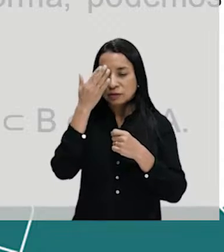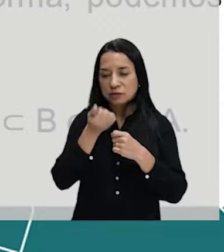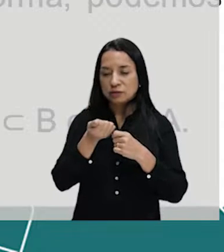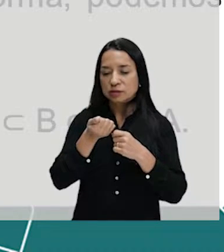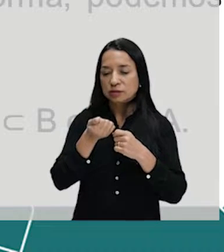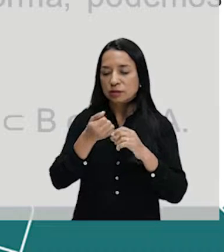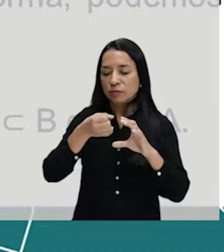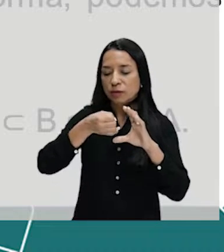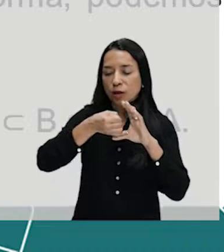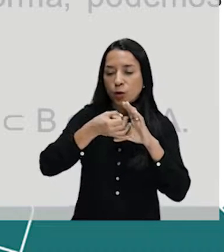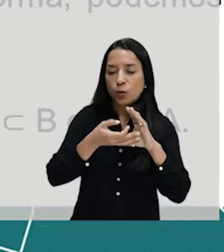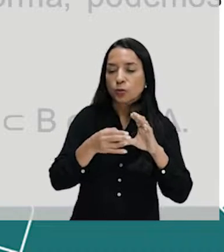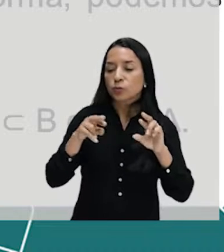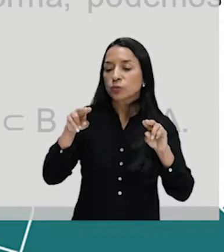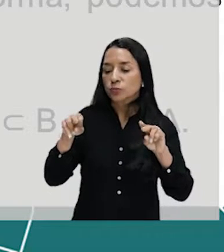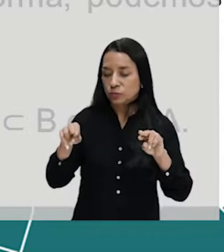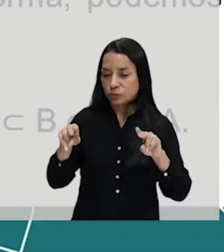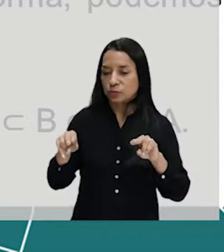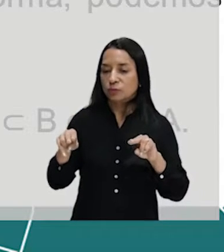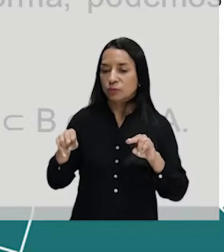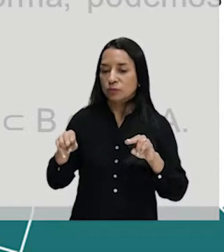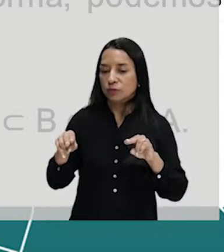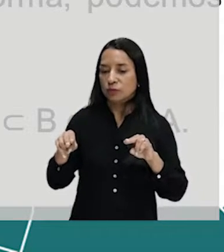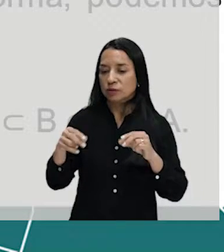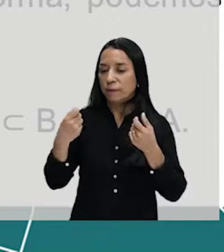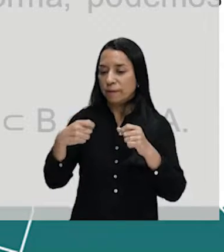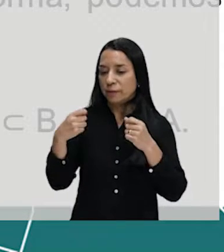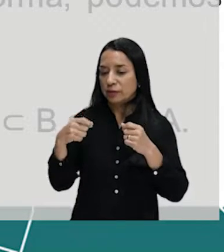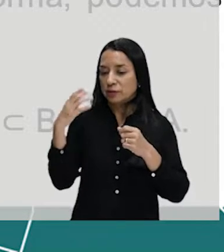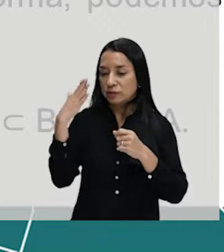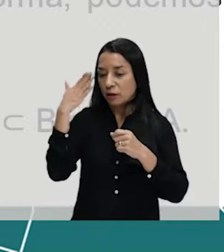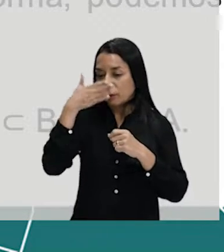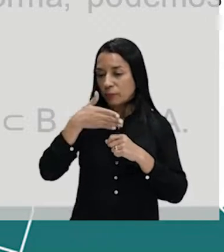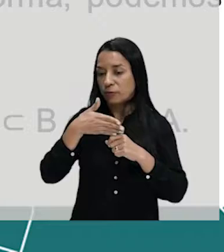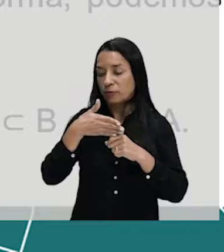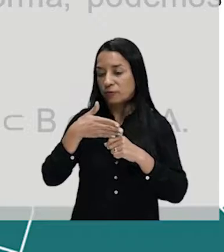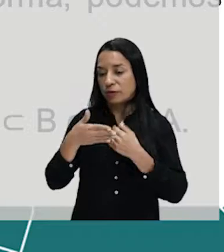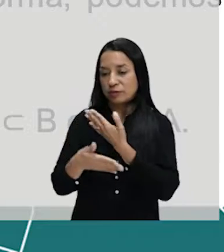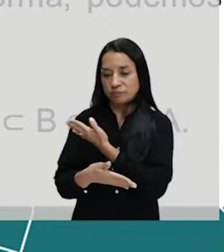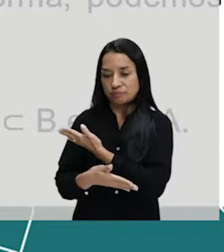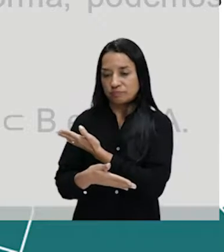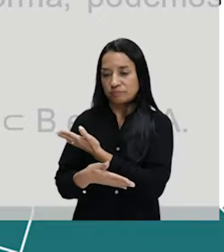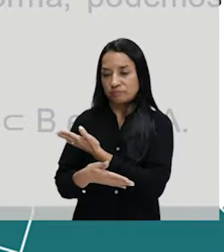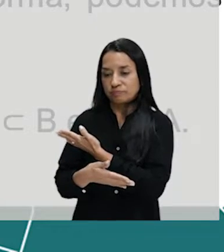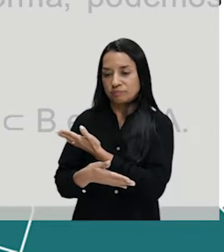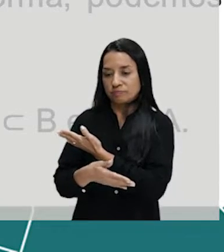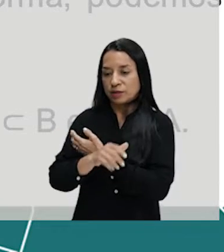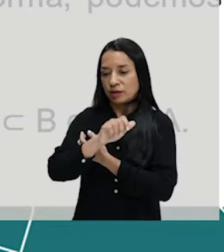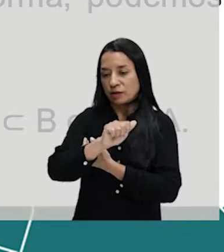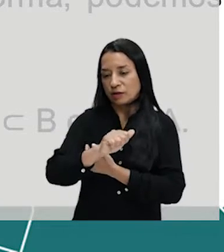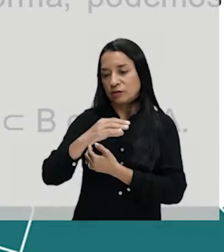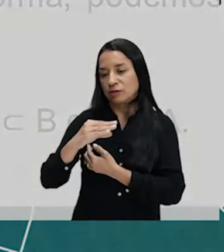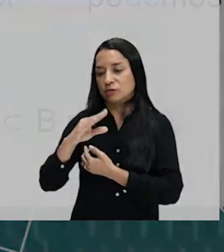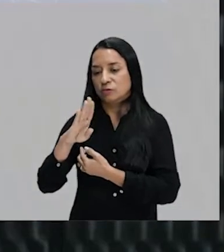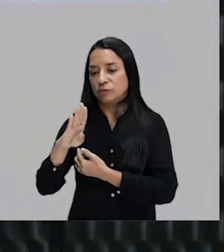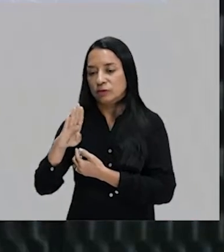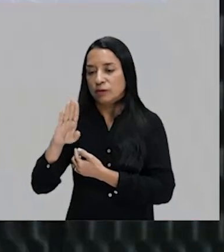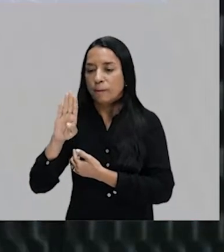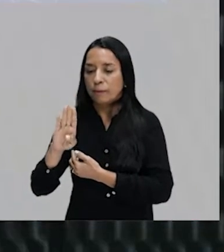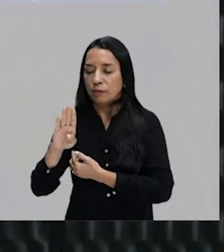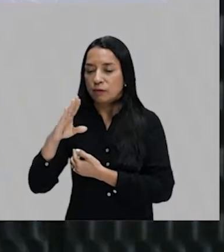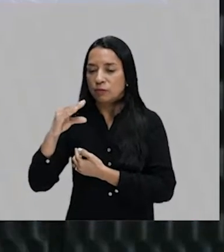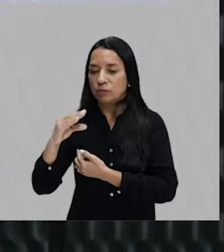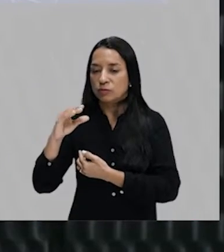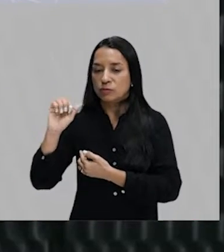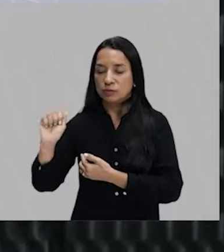conjuntos iguais e for necessário fazer a prova disso a prova é feita nesse sentido aqui né Ah está contida e besta continuar